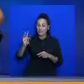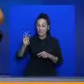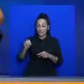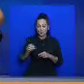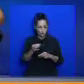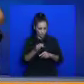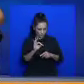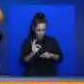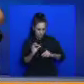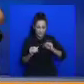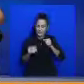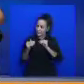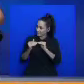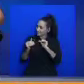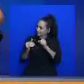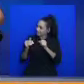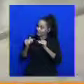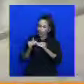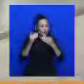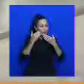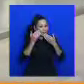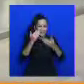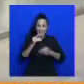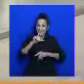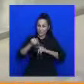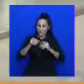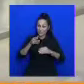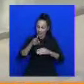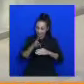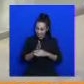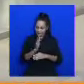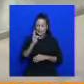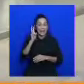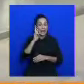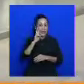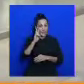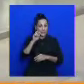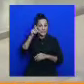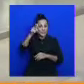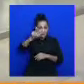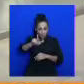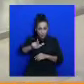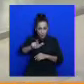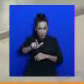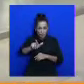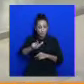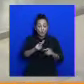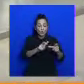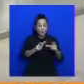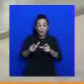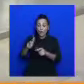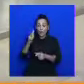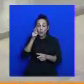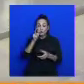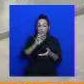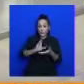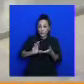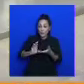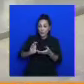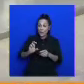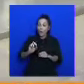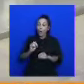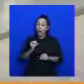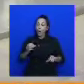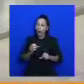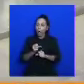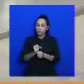Sim, confirmo. Obrigado. Sorteio realizado, validado. Lembrando, após a apuração, você poderá saber de onde são as apostas vencedoras